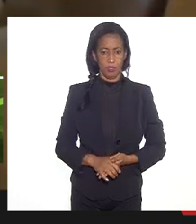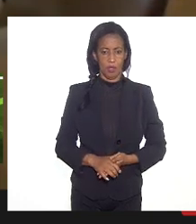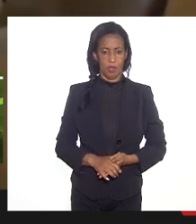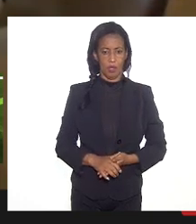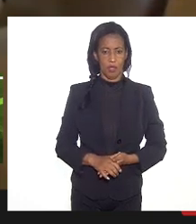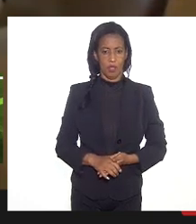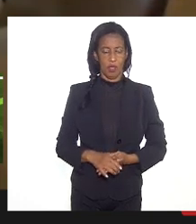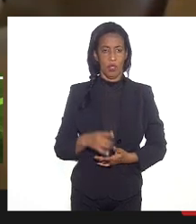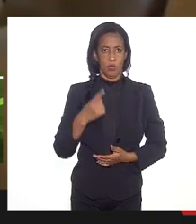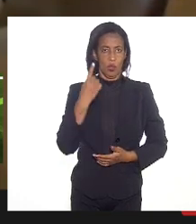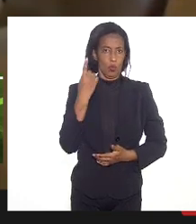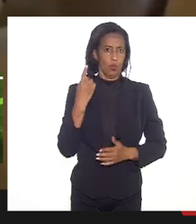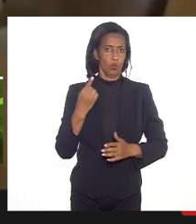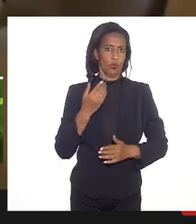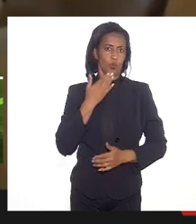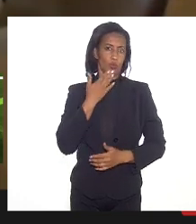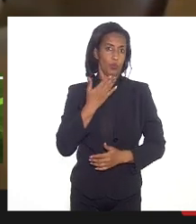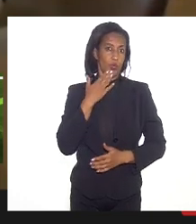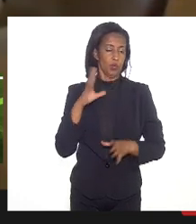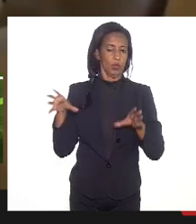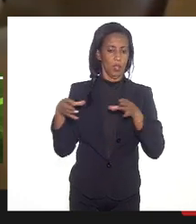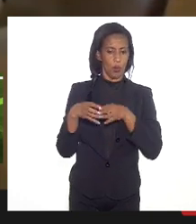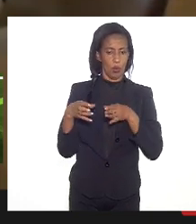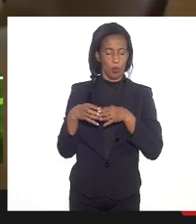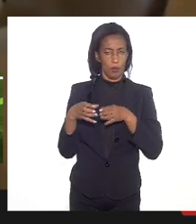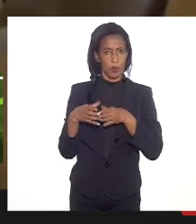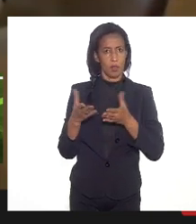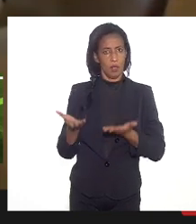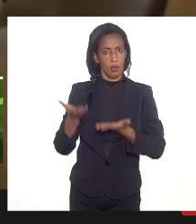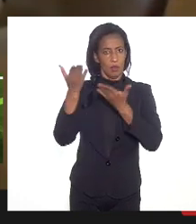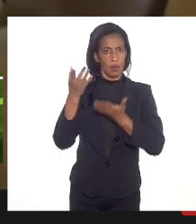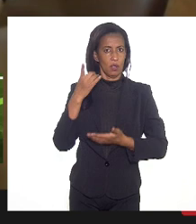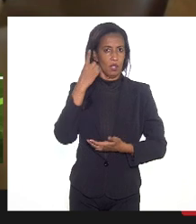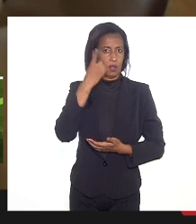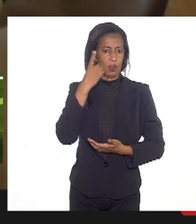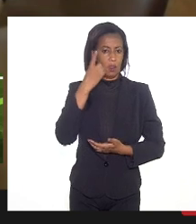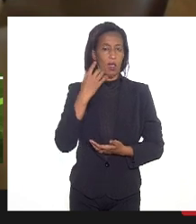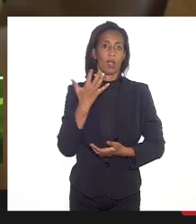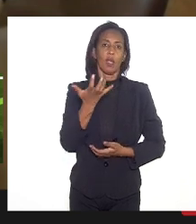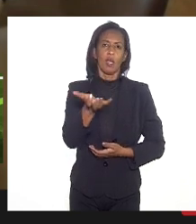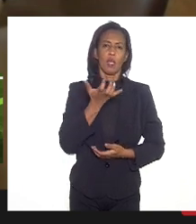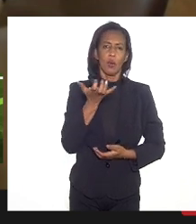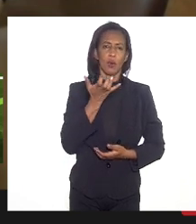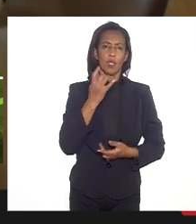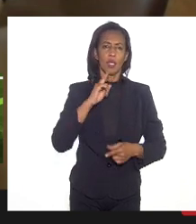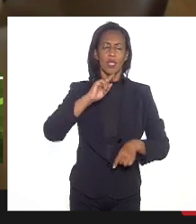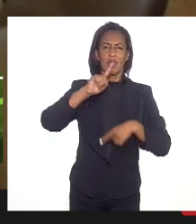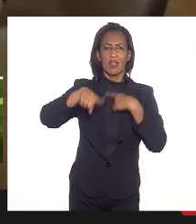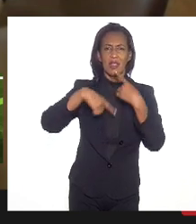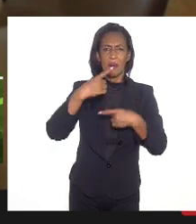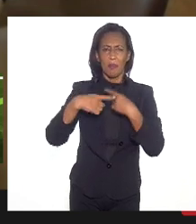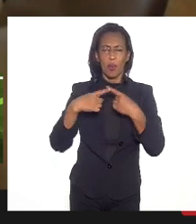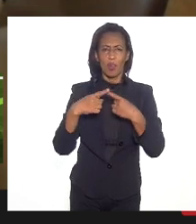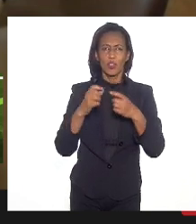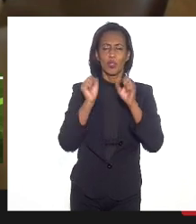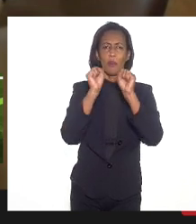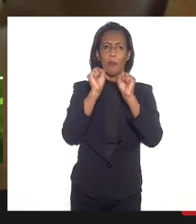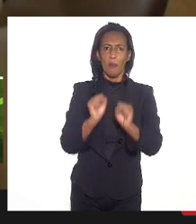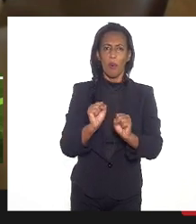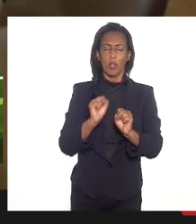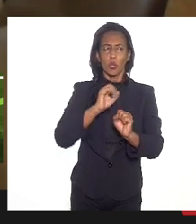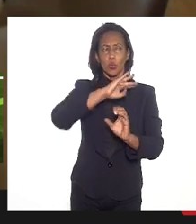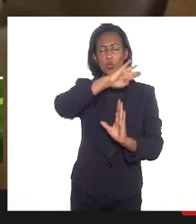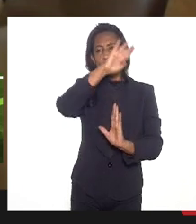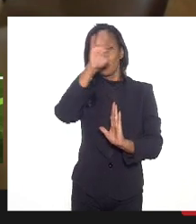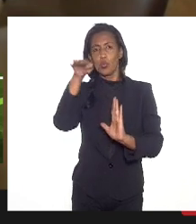vão mandar as demandas para a comissão, da senhora e tudo. Eu gostaria que depois a sua comissão pudesse mandar